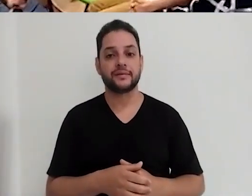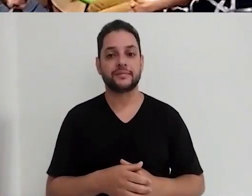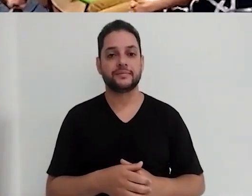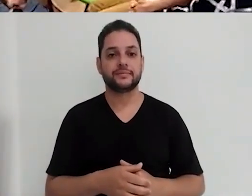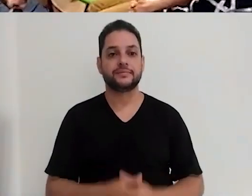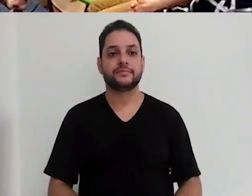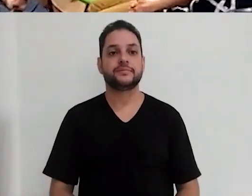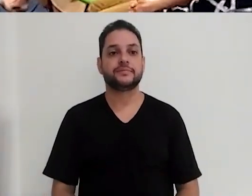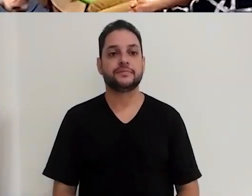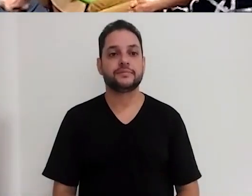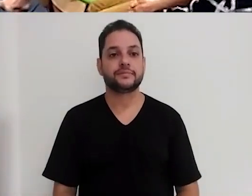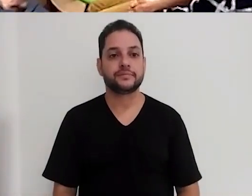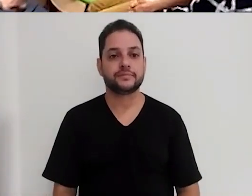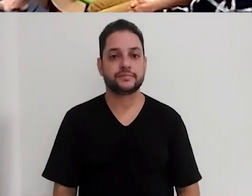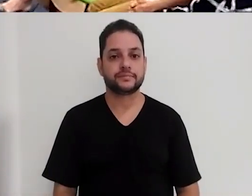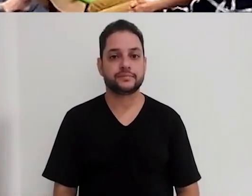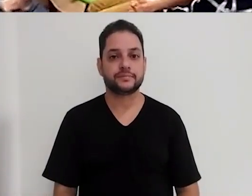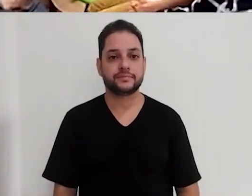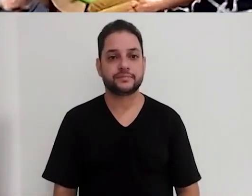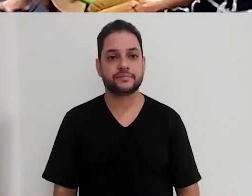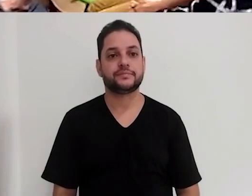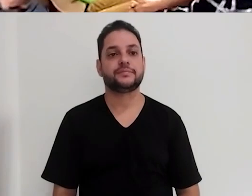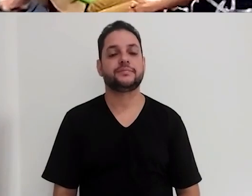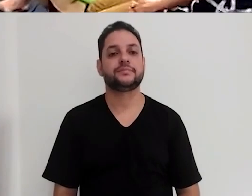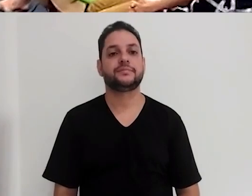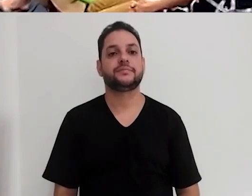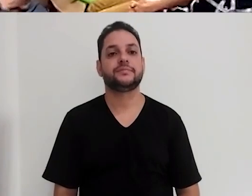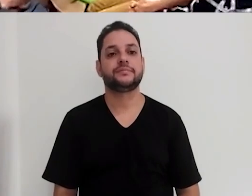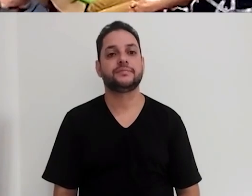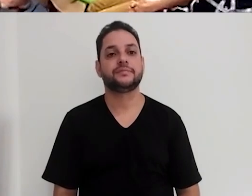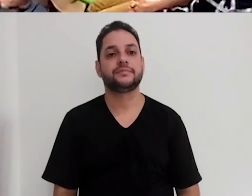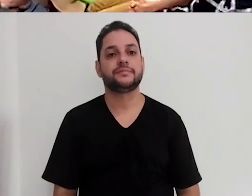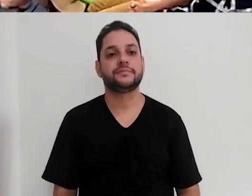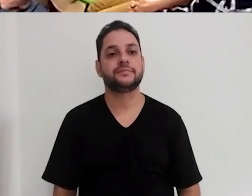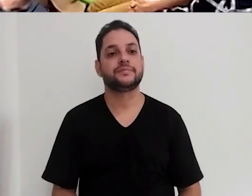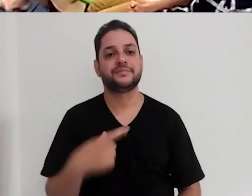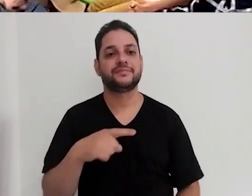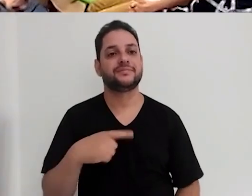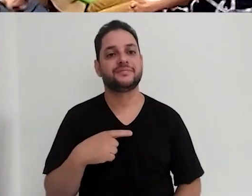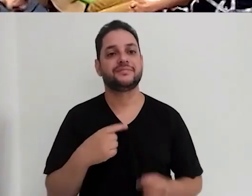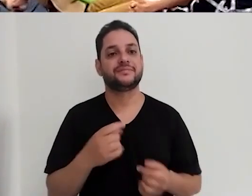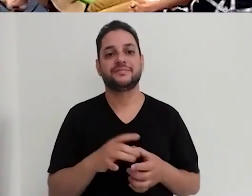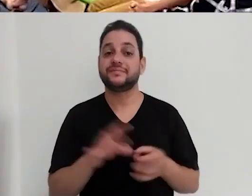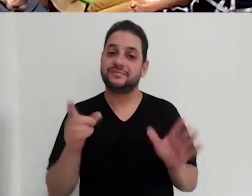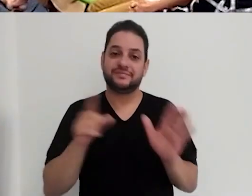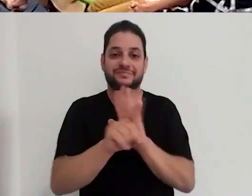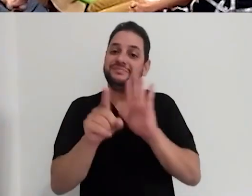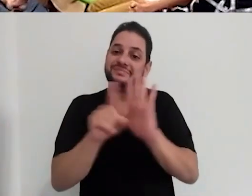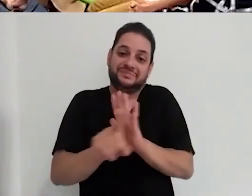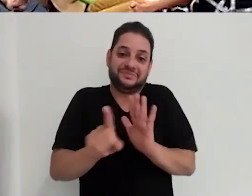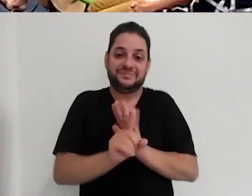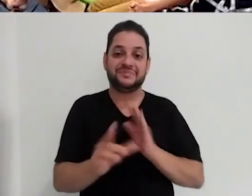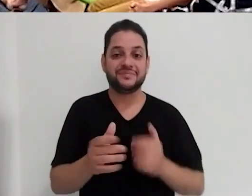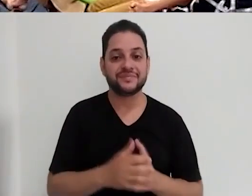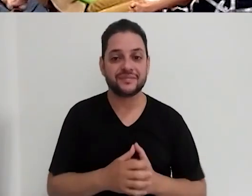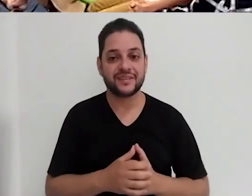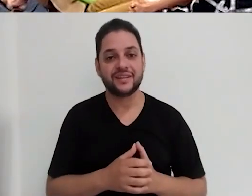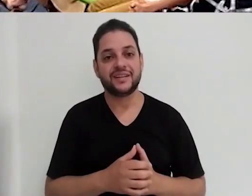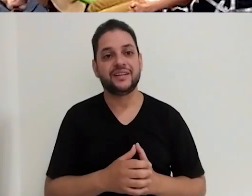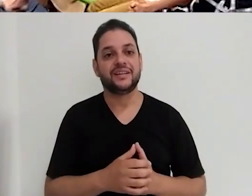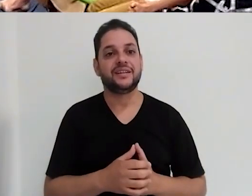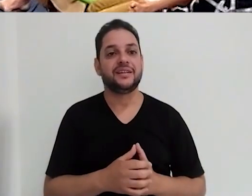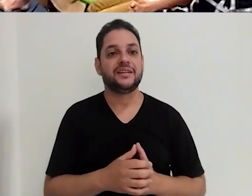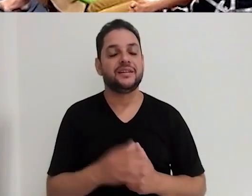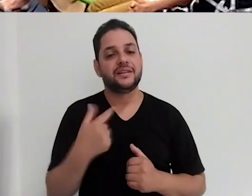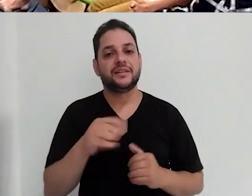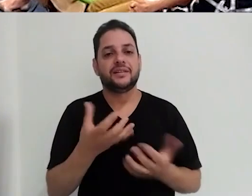Vou aproveitar, então. Se deixar, eu fico aqui, ó, o tempo todo perguntando. Na verdade, só queria